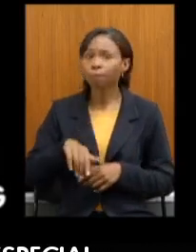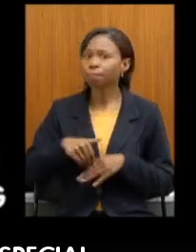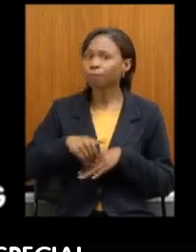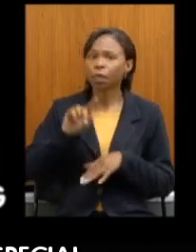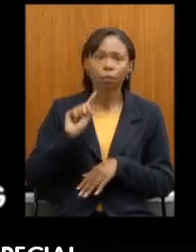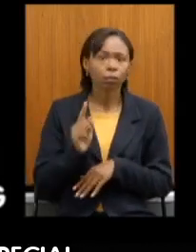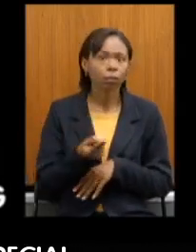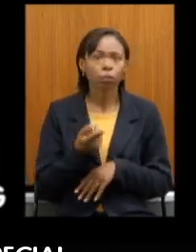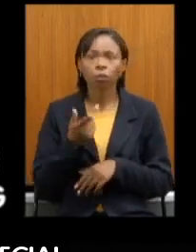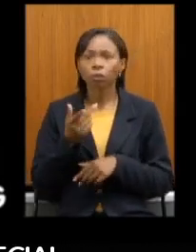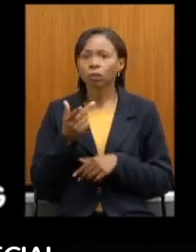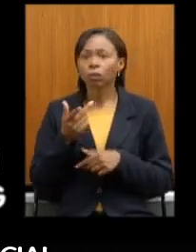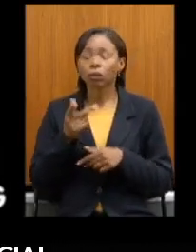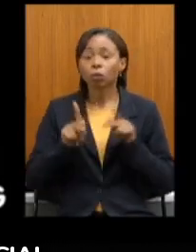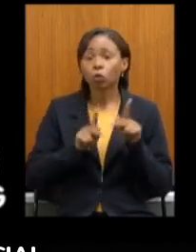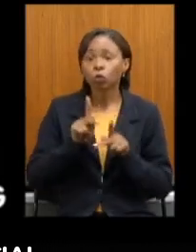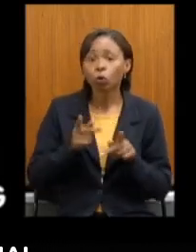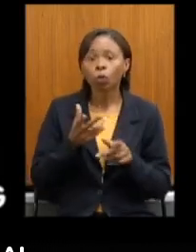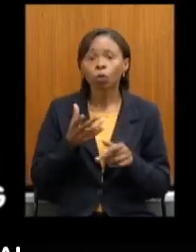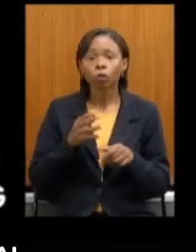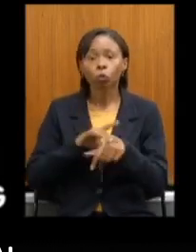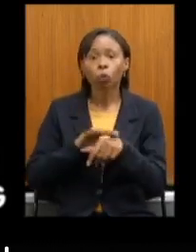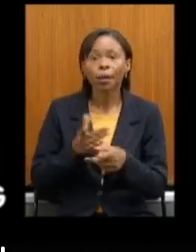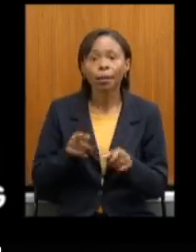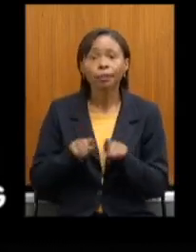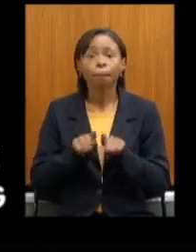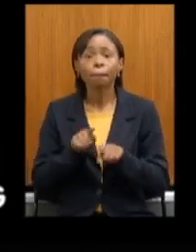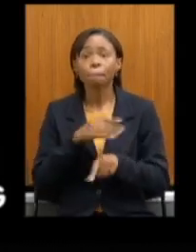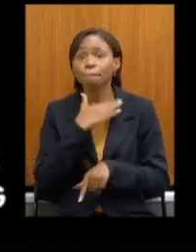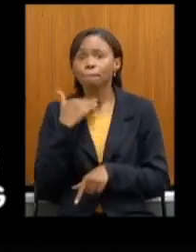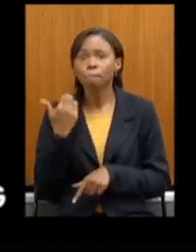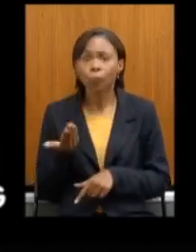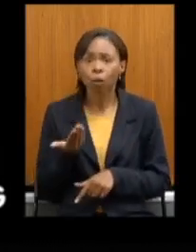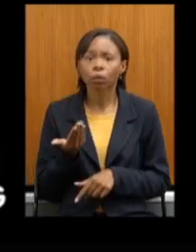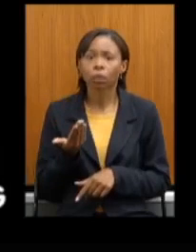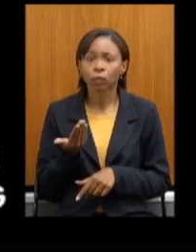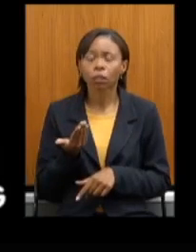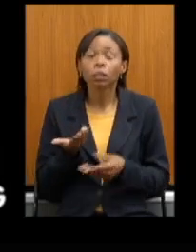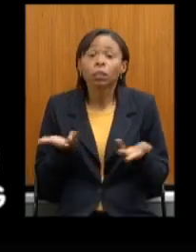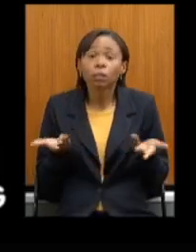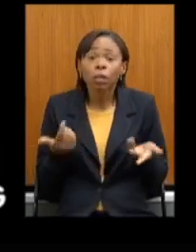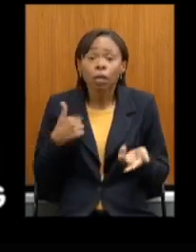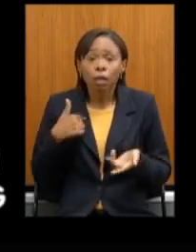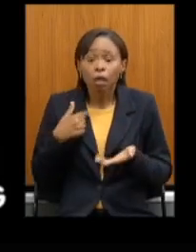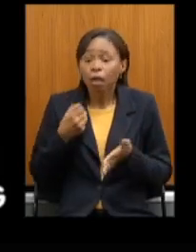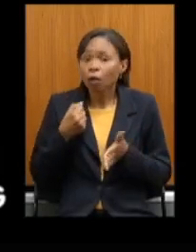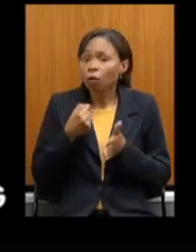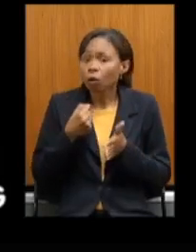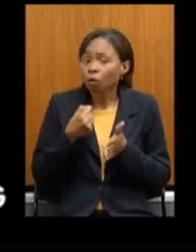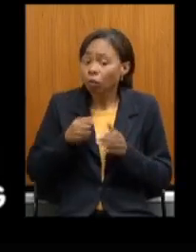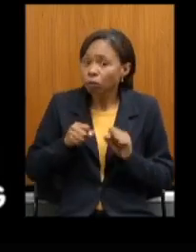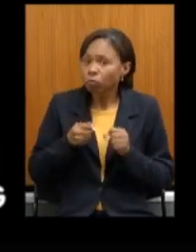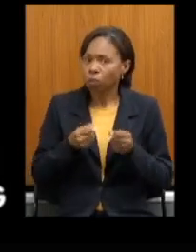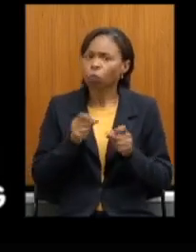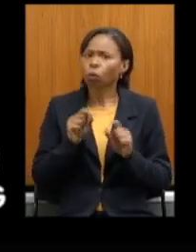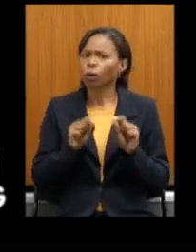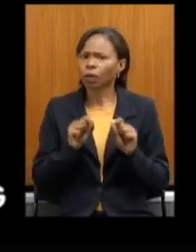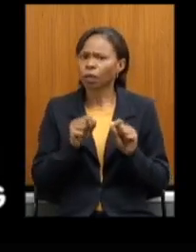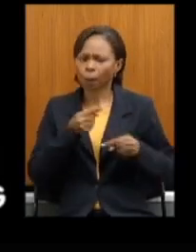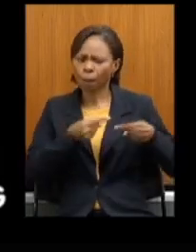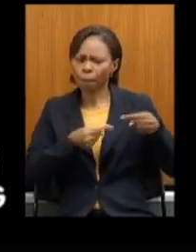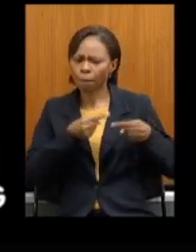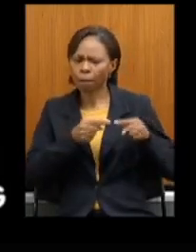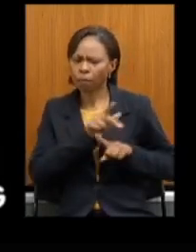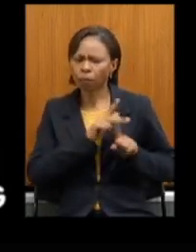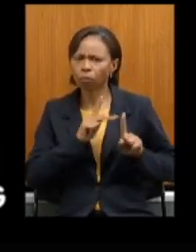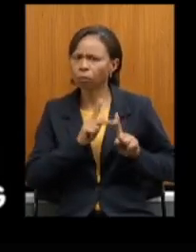mortes nas últimas 24 horas. Eu sou um daqueles, presidente, que tem defendido que o debate não fosse feito nesse momento. Se o